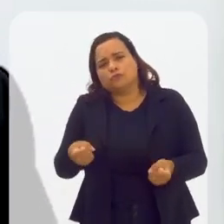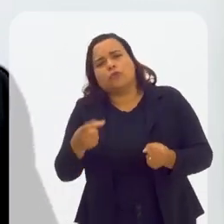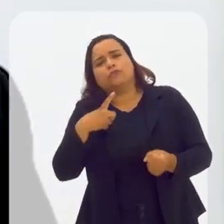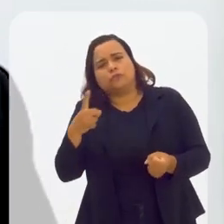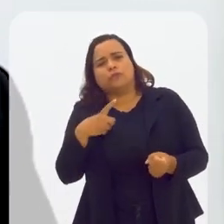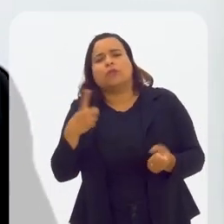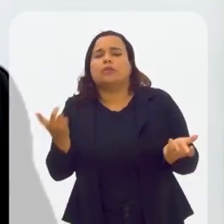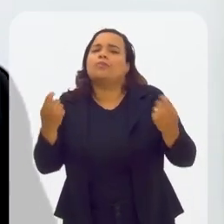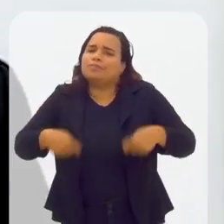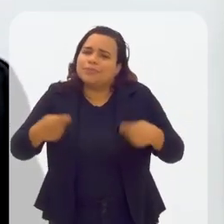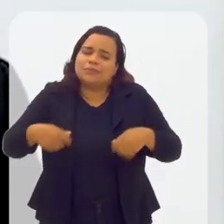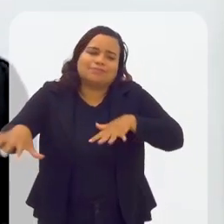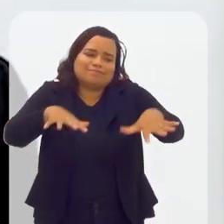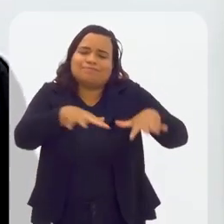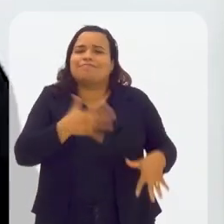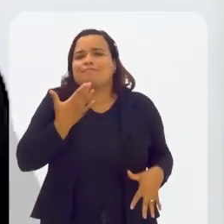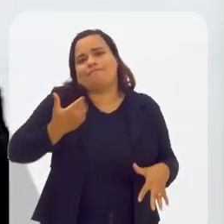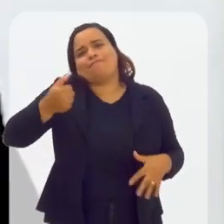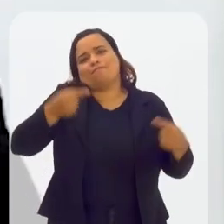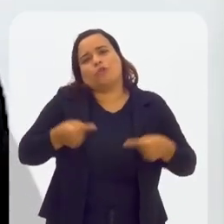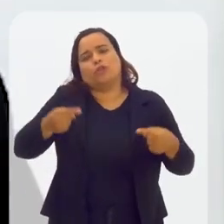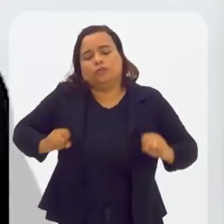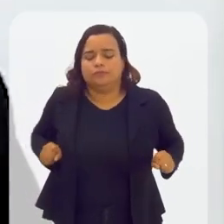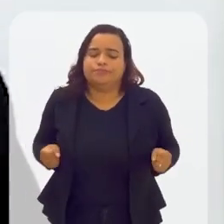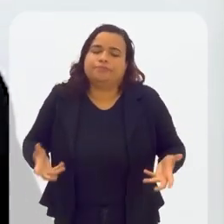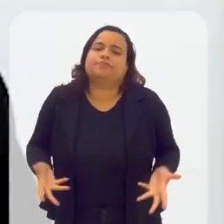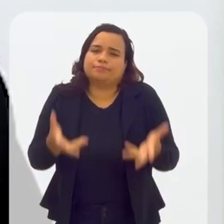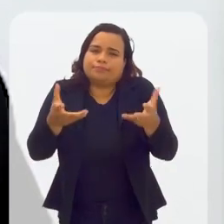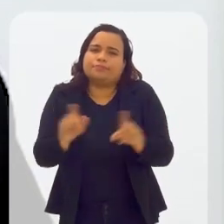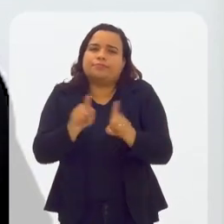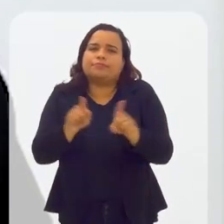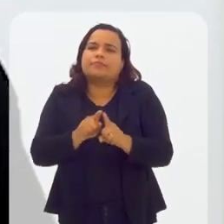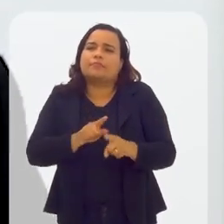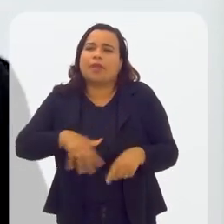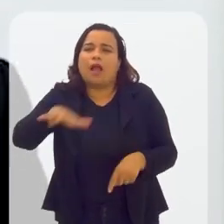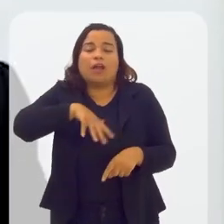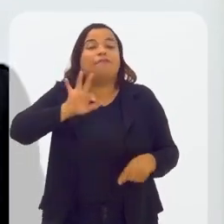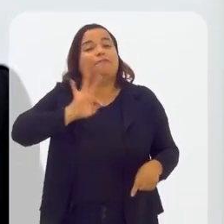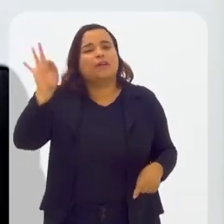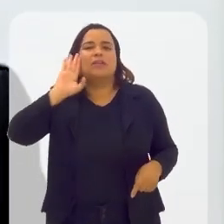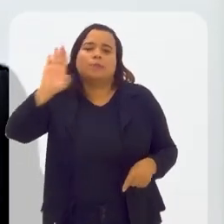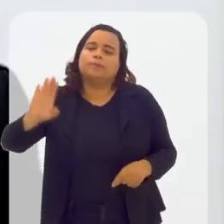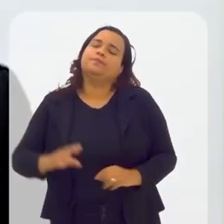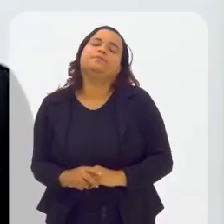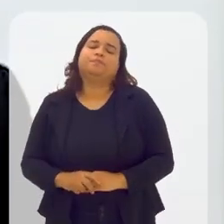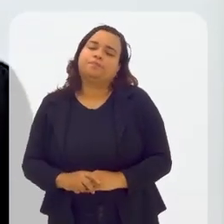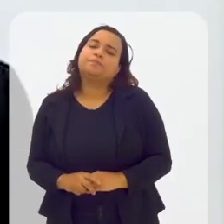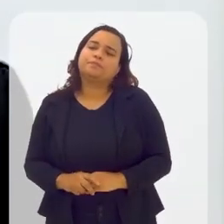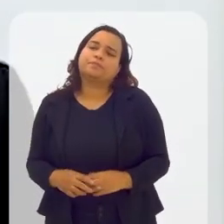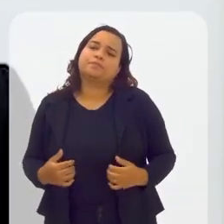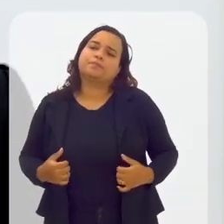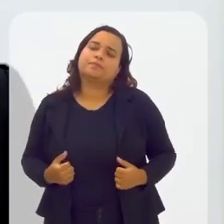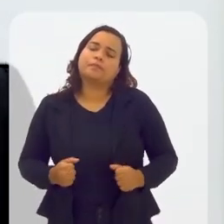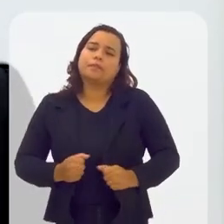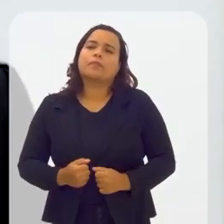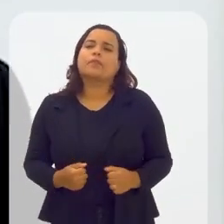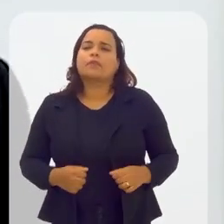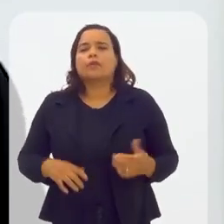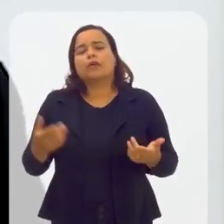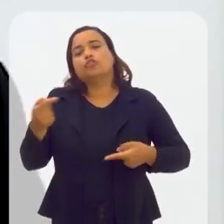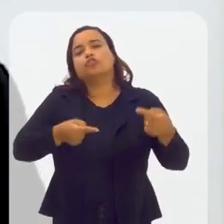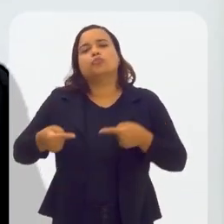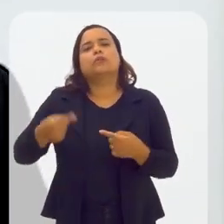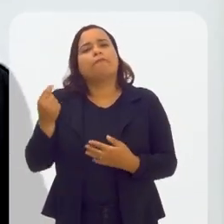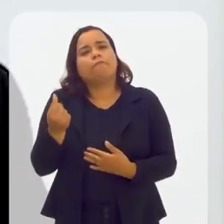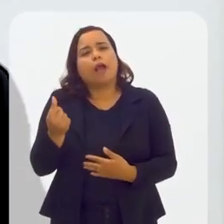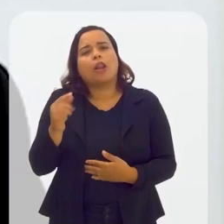parecem possíveis, tá certo? Mas precisa ter mobilização política para fazer isso, inclusive na área federal. Por